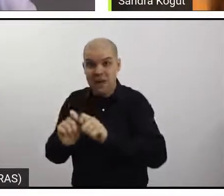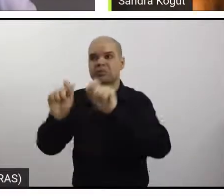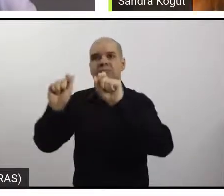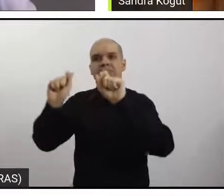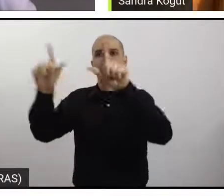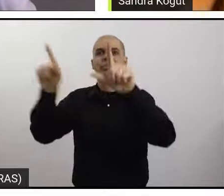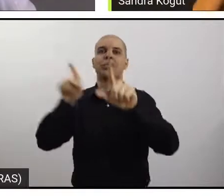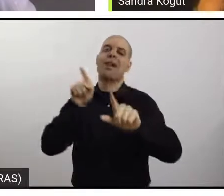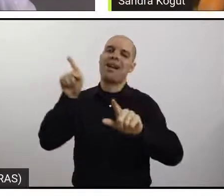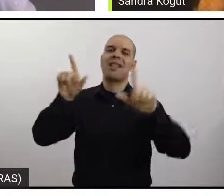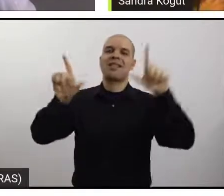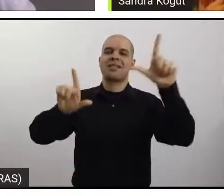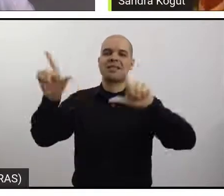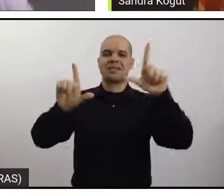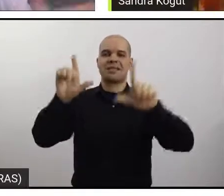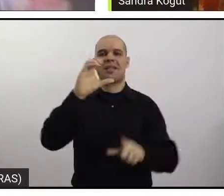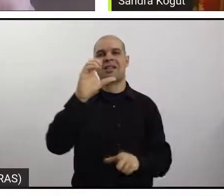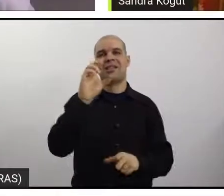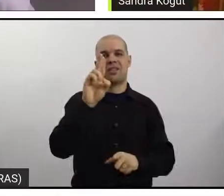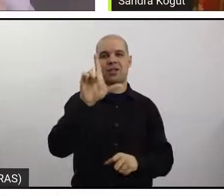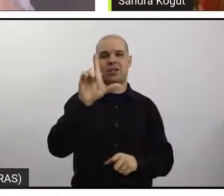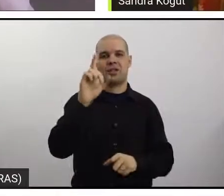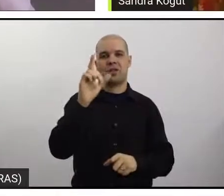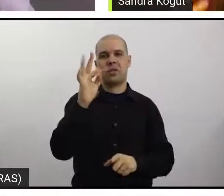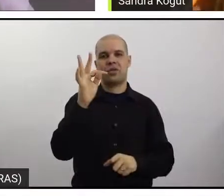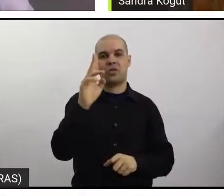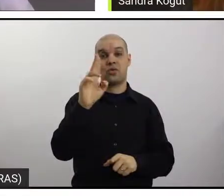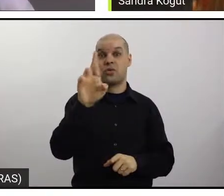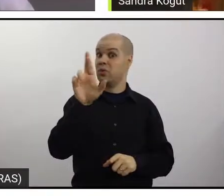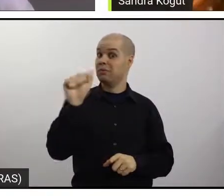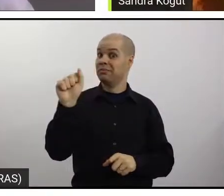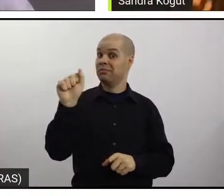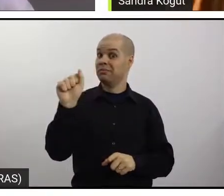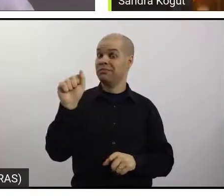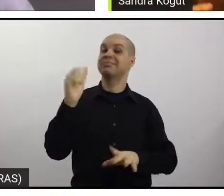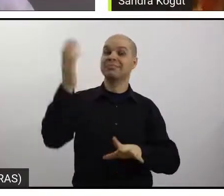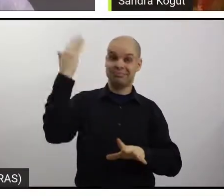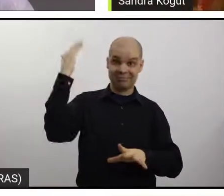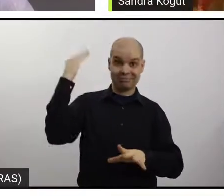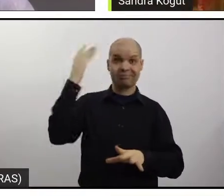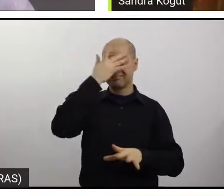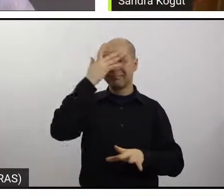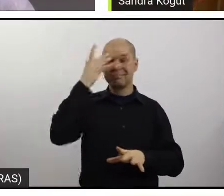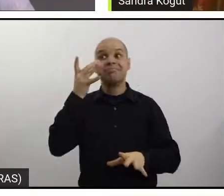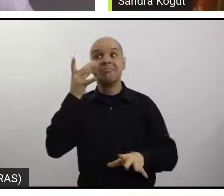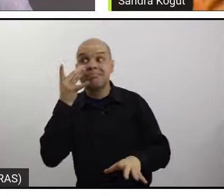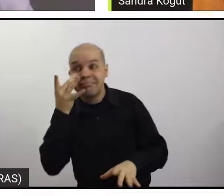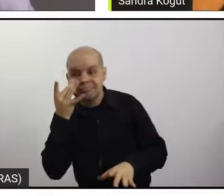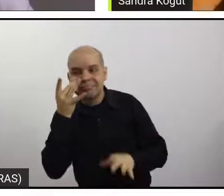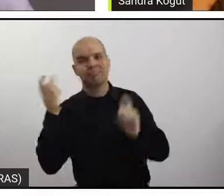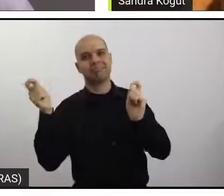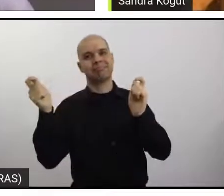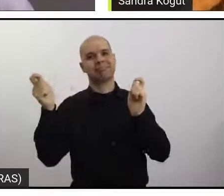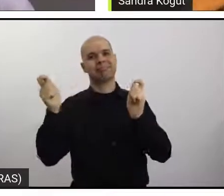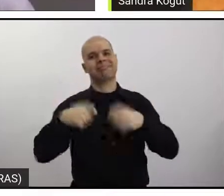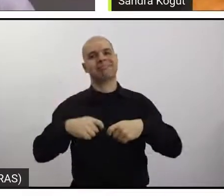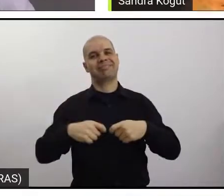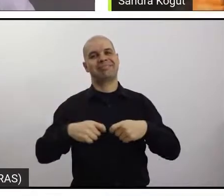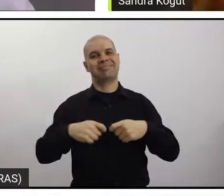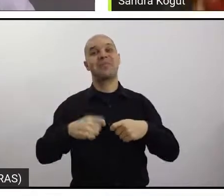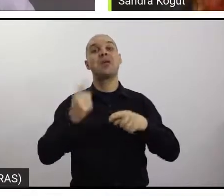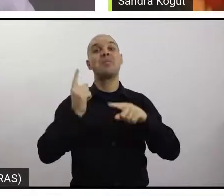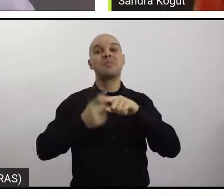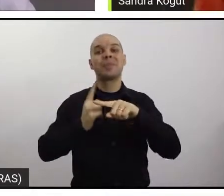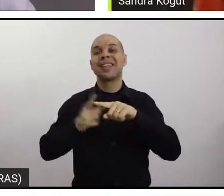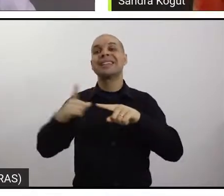realmente é um pouco comum ouvir, na época, essas pessoas querendo esse espaço, né?